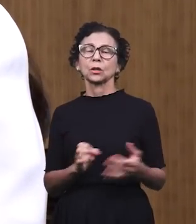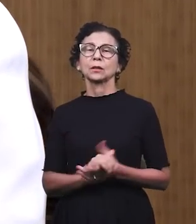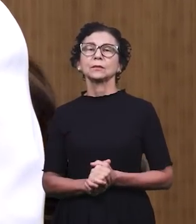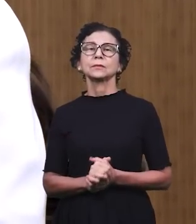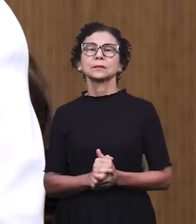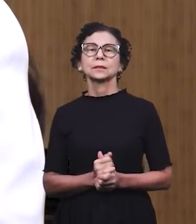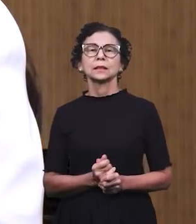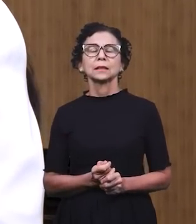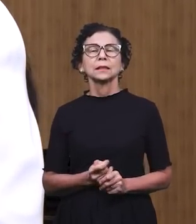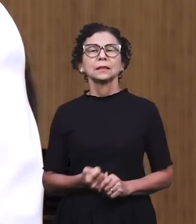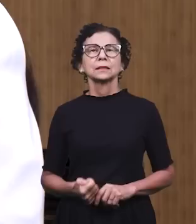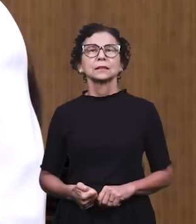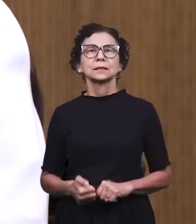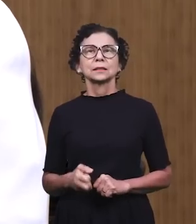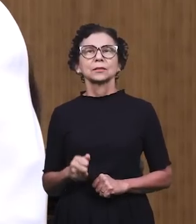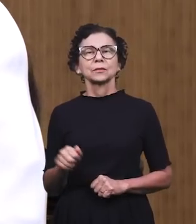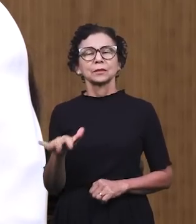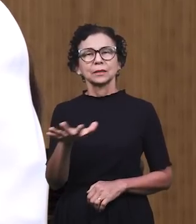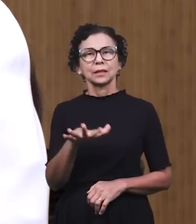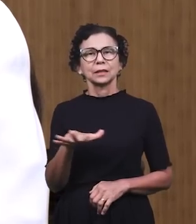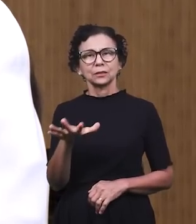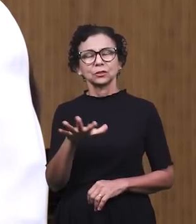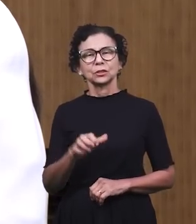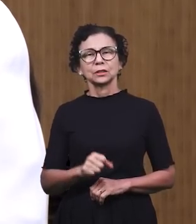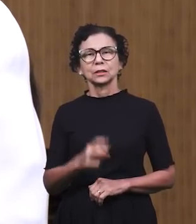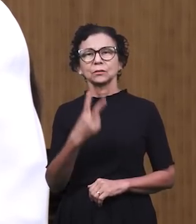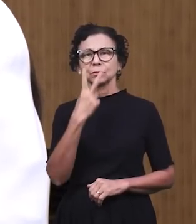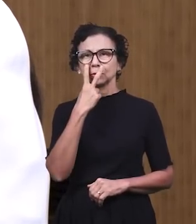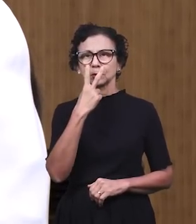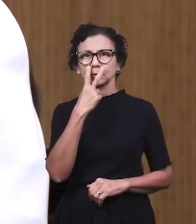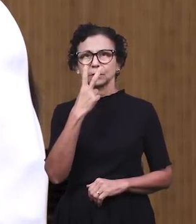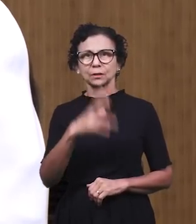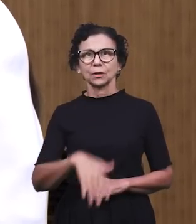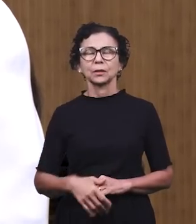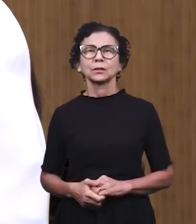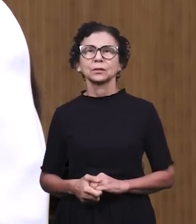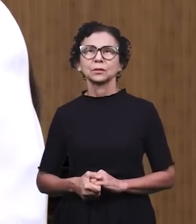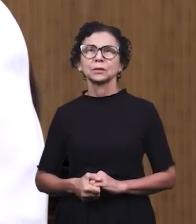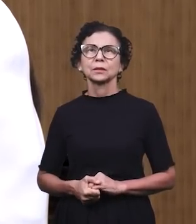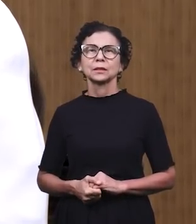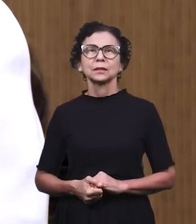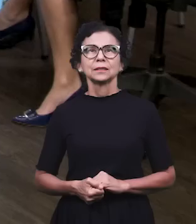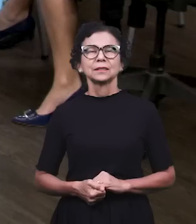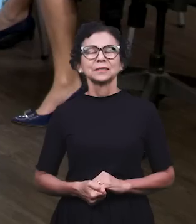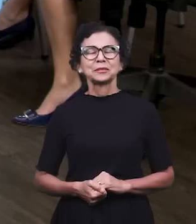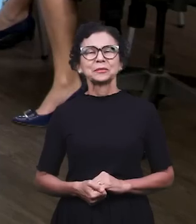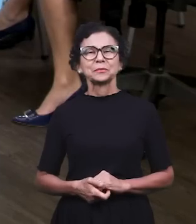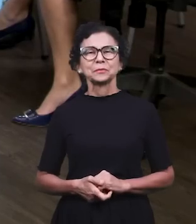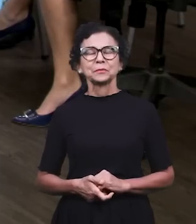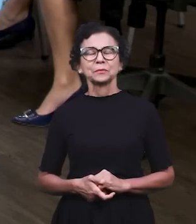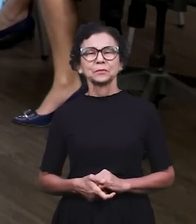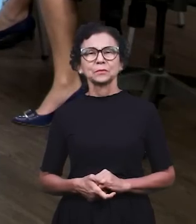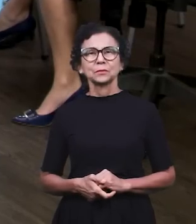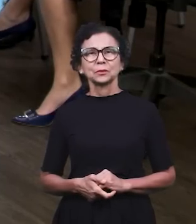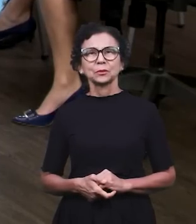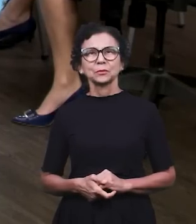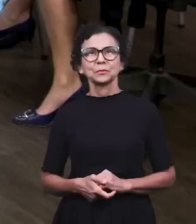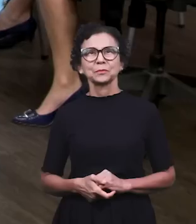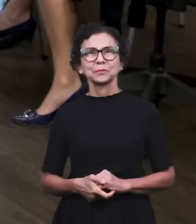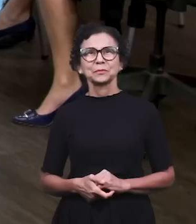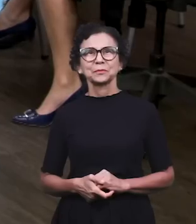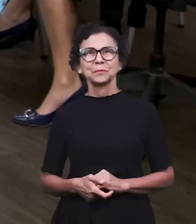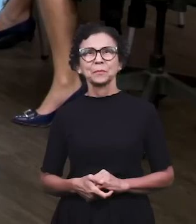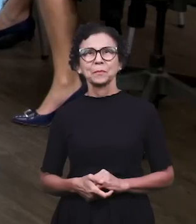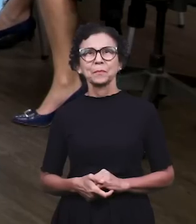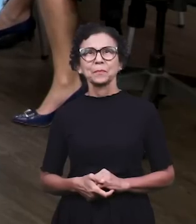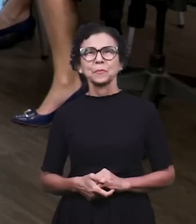aqui, da Grande Vitória, Cruz do Campo 3, Maruípe, Boa Vista 3, Boa Vista 4. E Cruz do Campo 3, novamente.